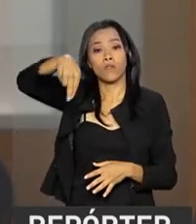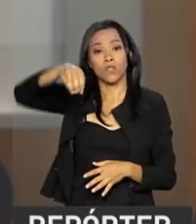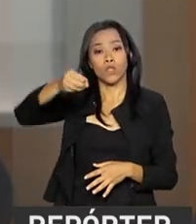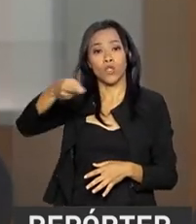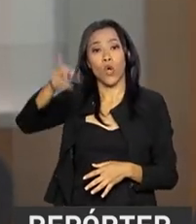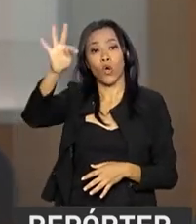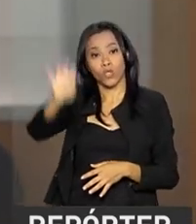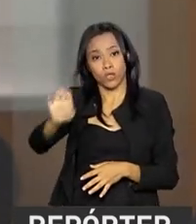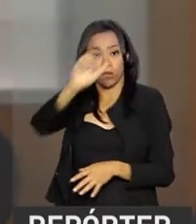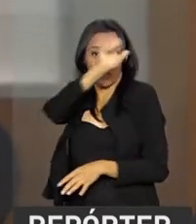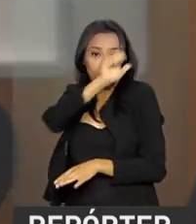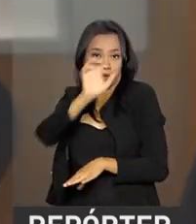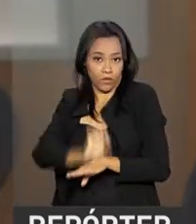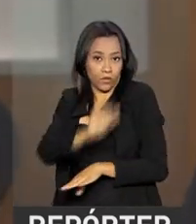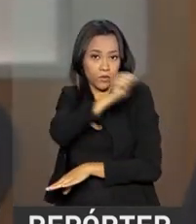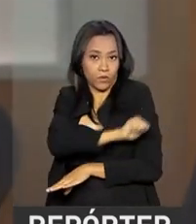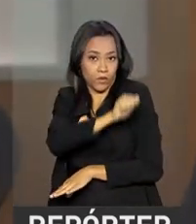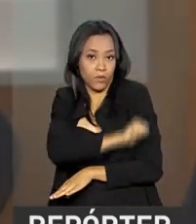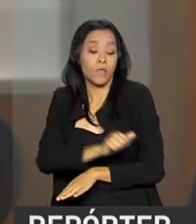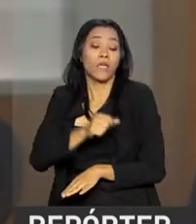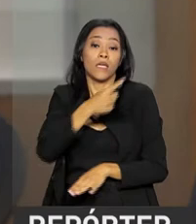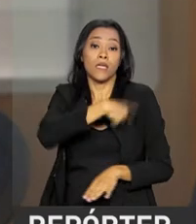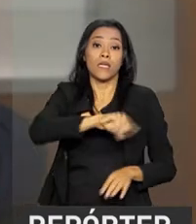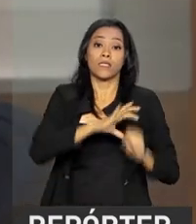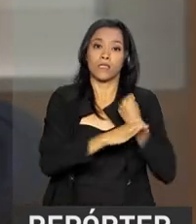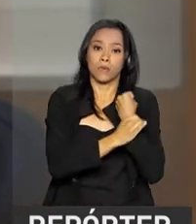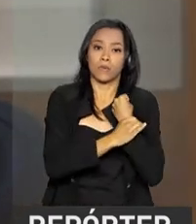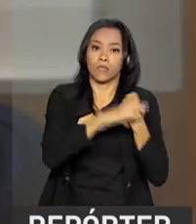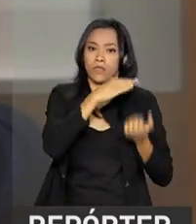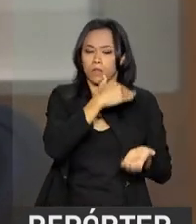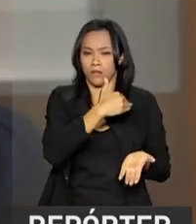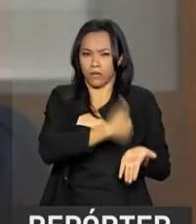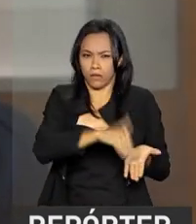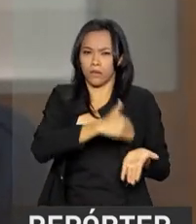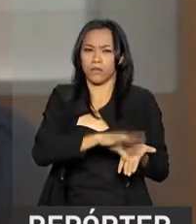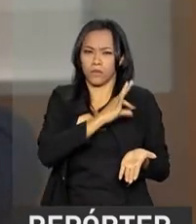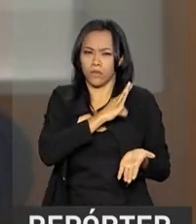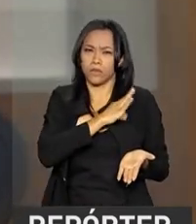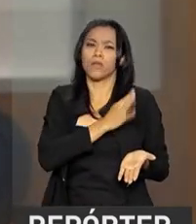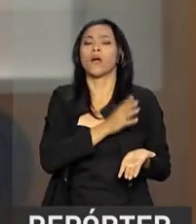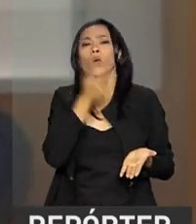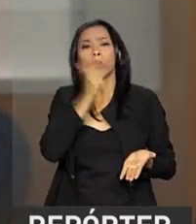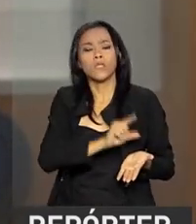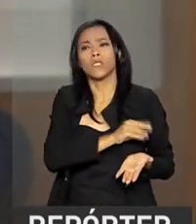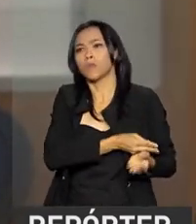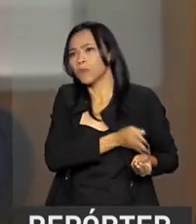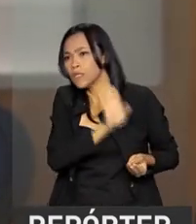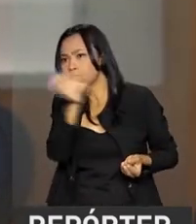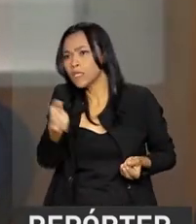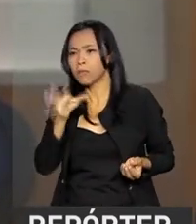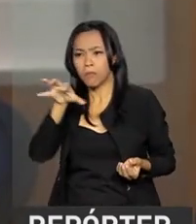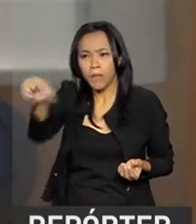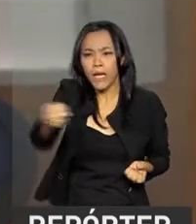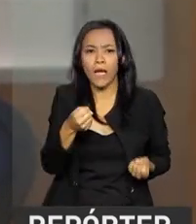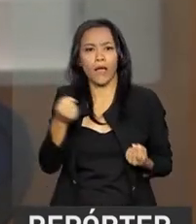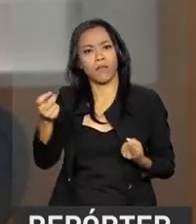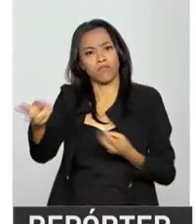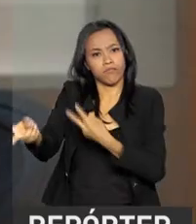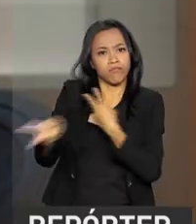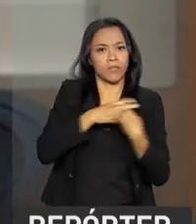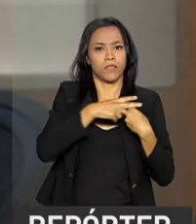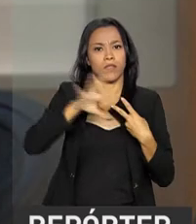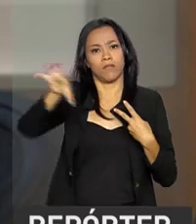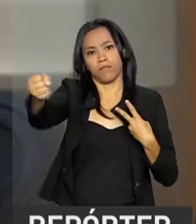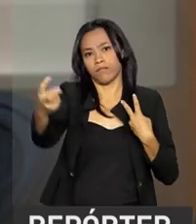permitimos que os jogos segurança pública pudesse realizar o seu trabalho no cumprimento das dos mandados de busca e apreensão e dois mandados de prisão